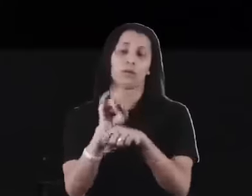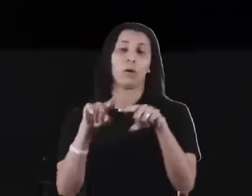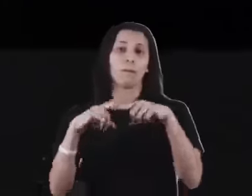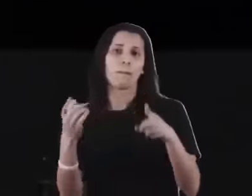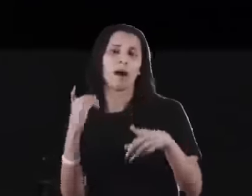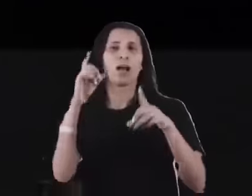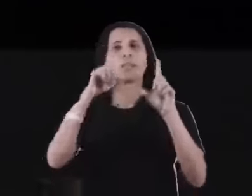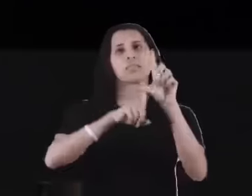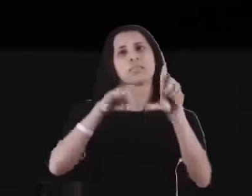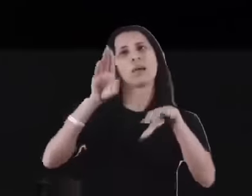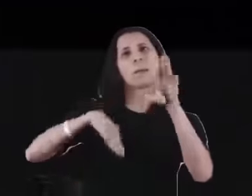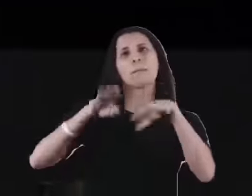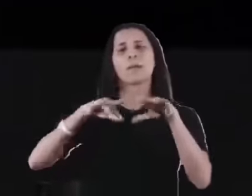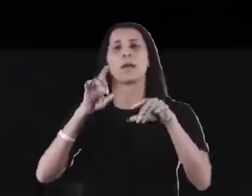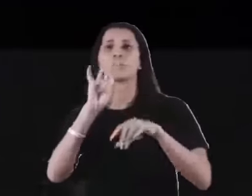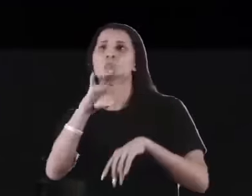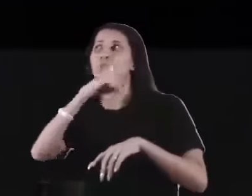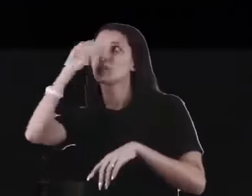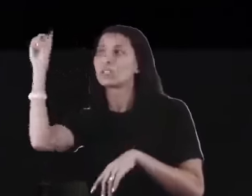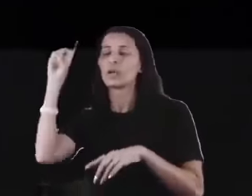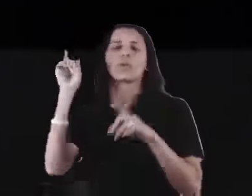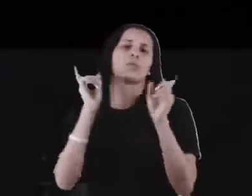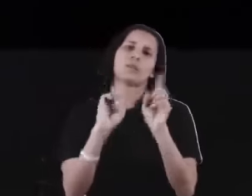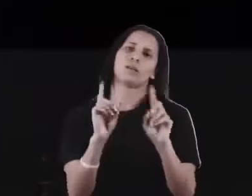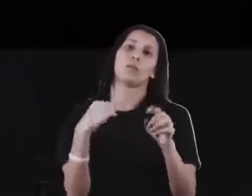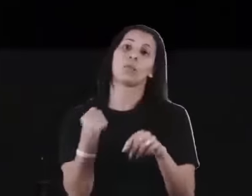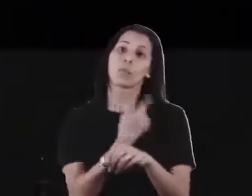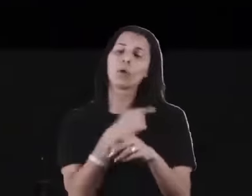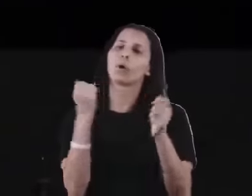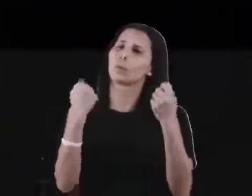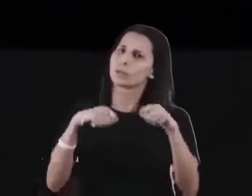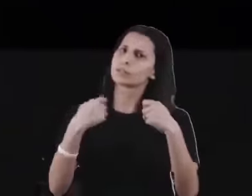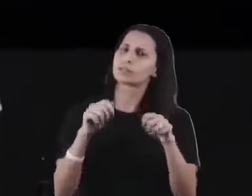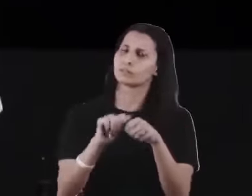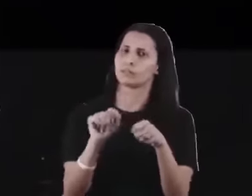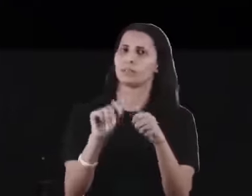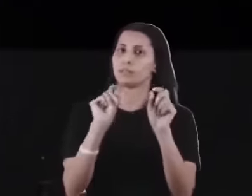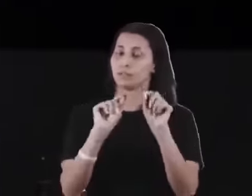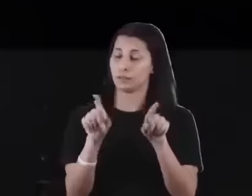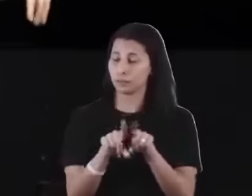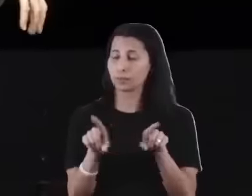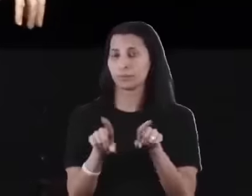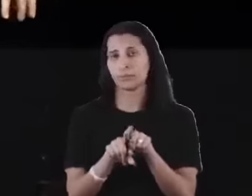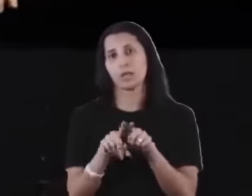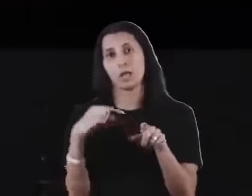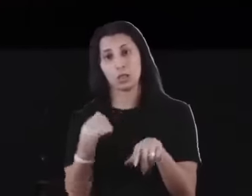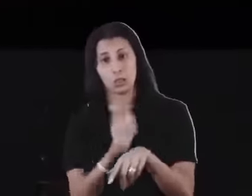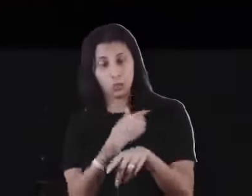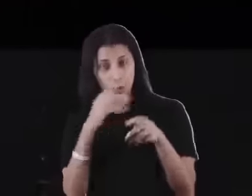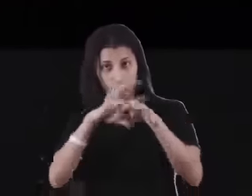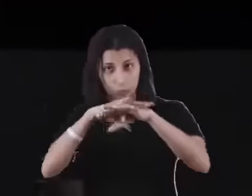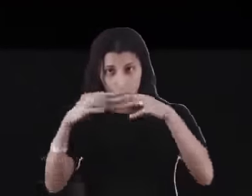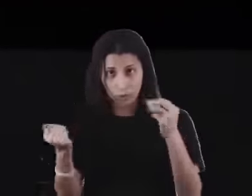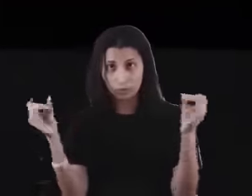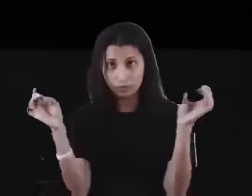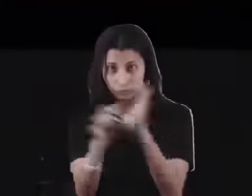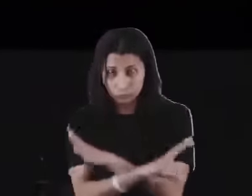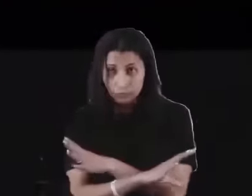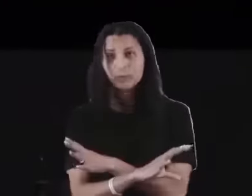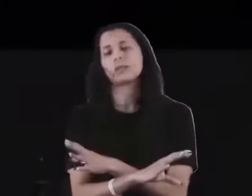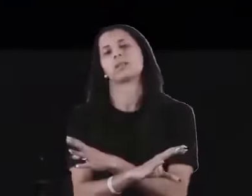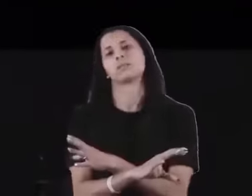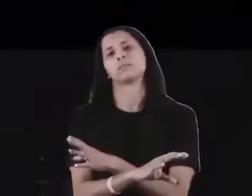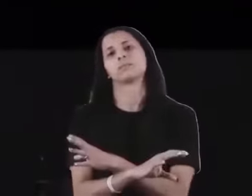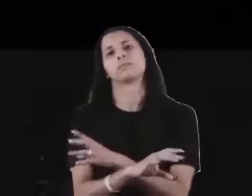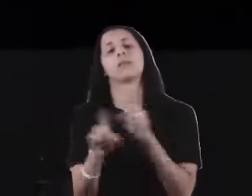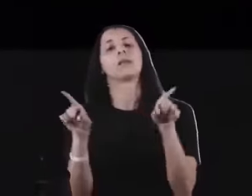depende apenas de Deus é uma coisa que nós colaboramos a gente pode ser totalmente curado o parcialmente curado